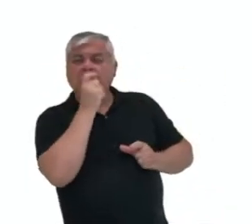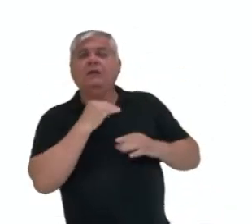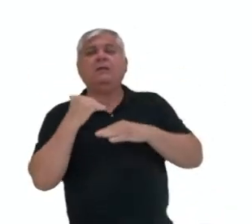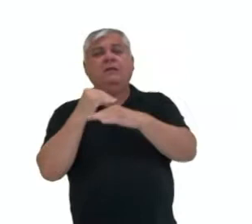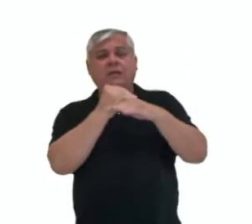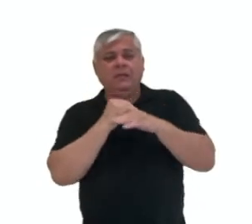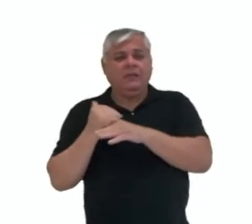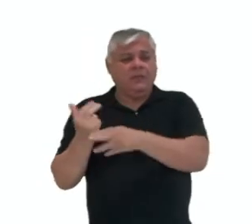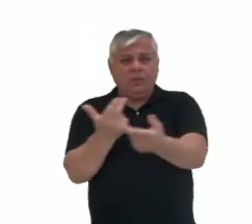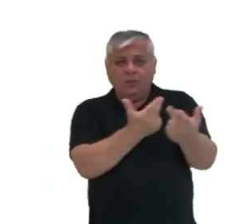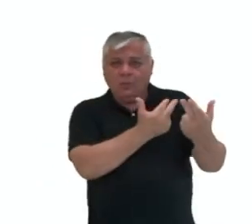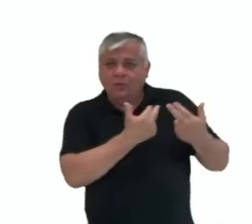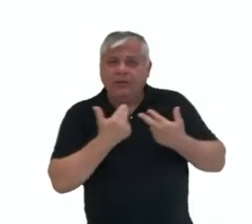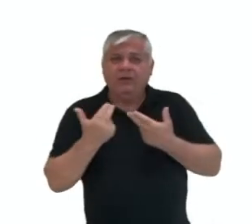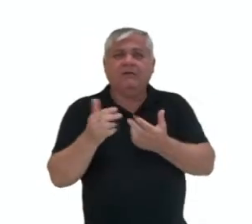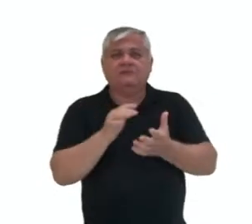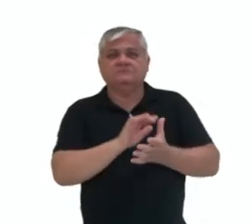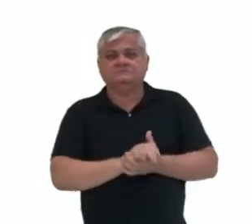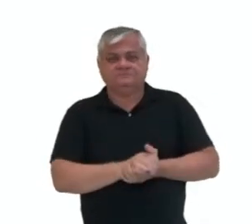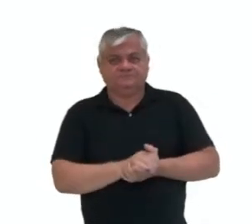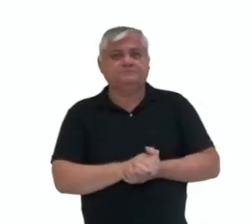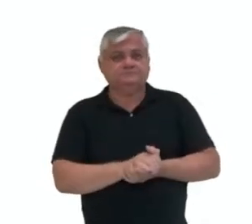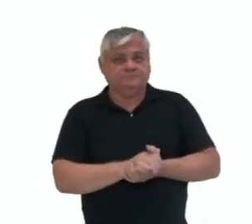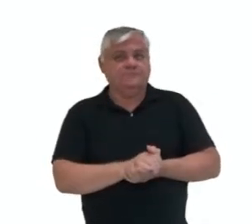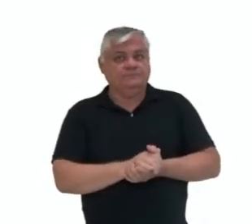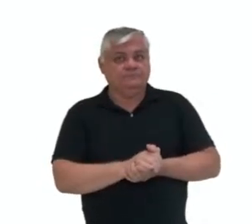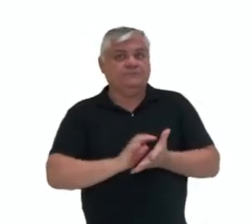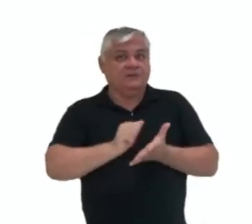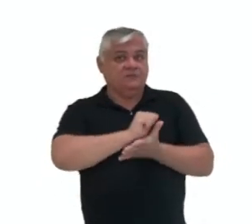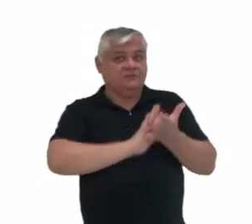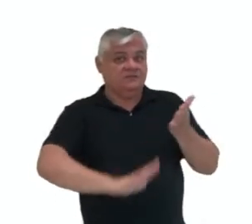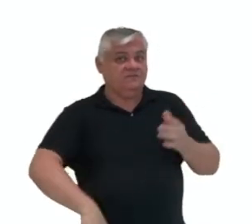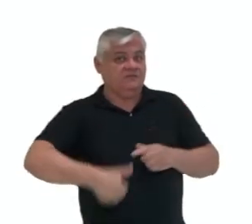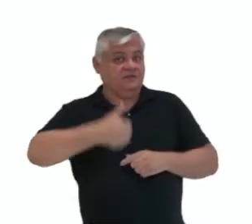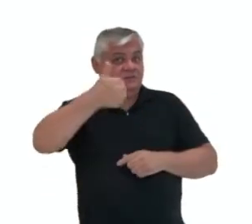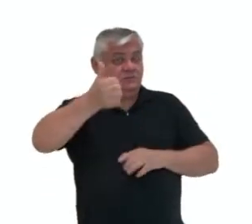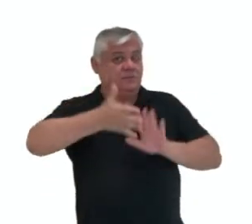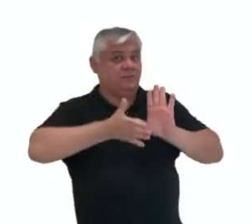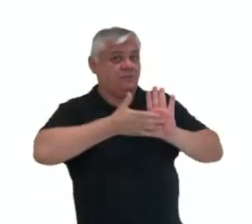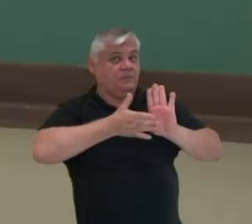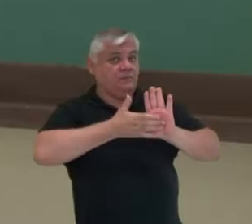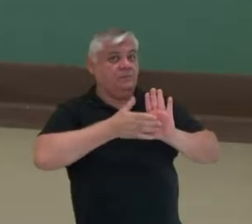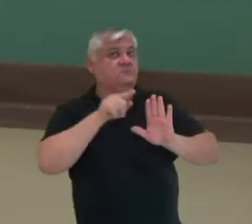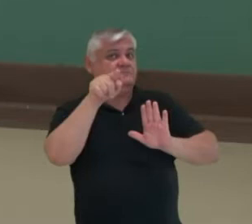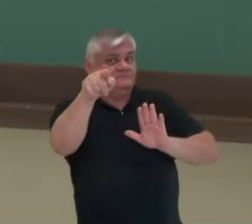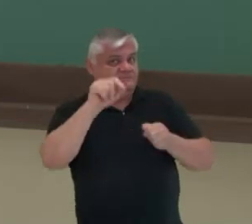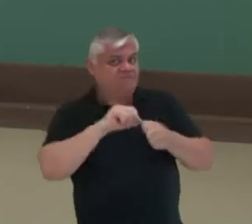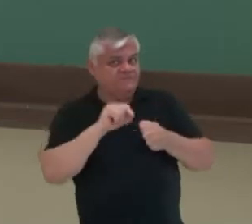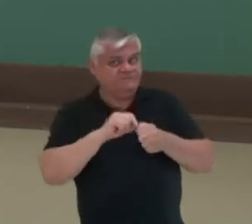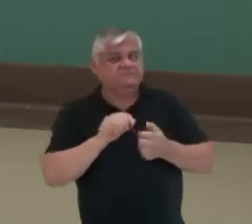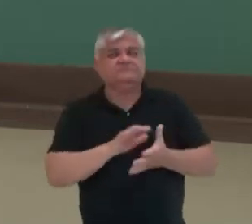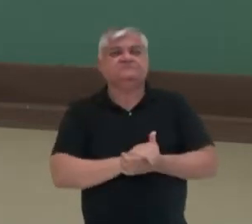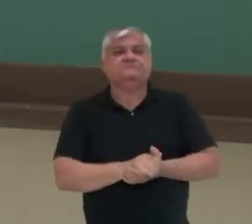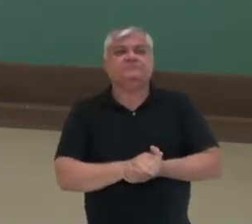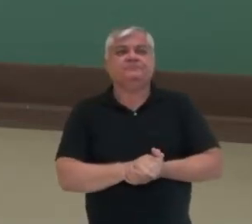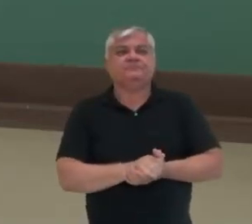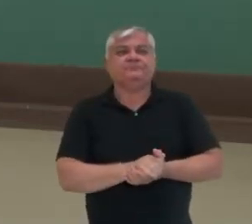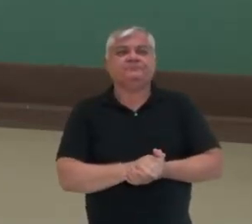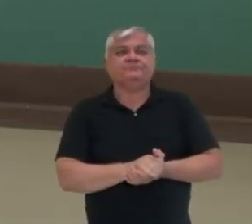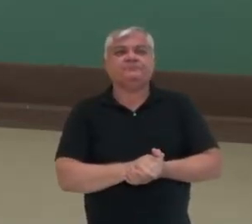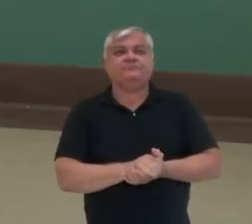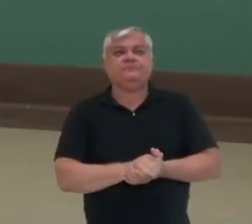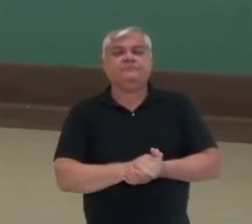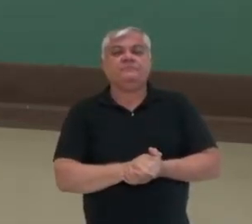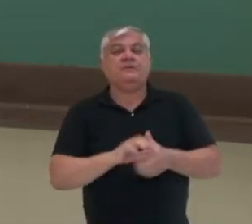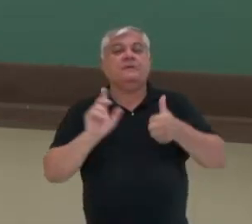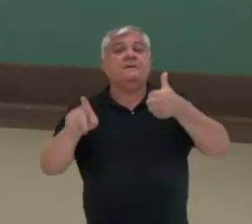mas um mais iguais que os outros. Na atividade 1 tem uma proposta legal para você, combinado? Vamos ver? Então, olha,